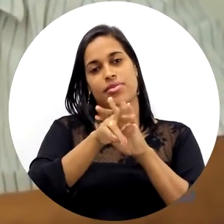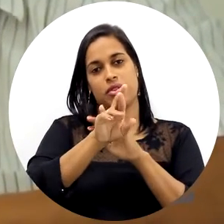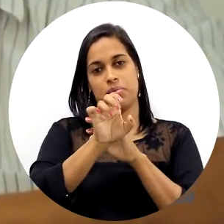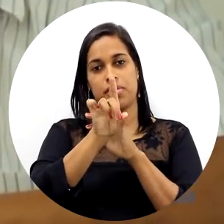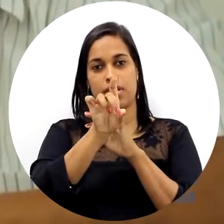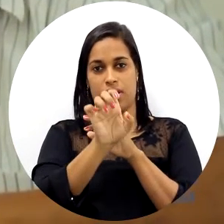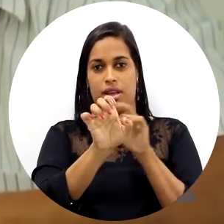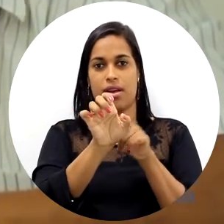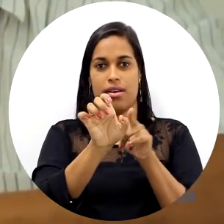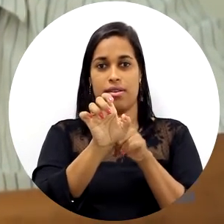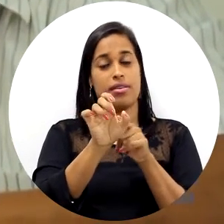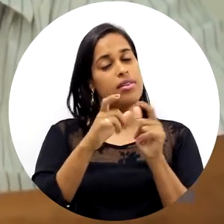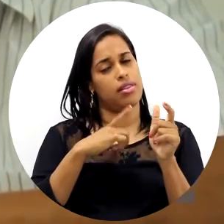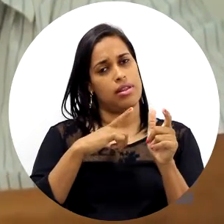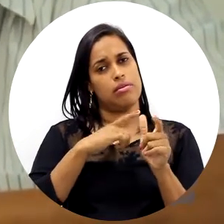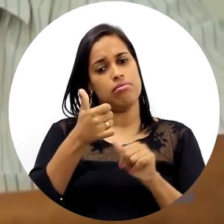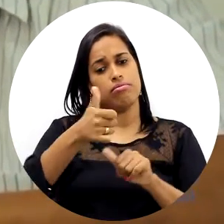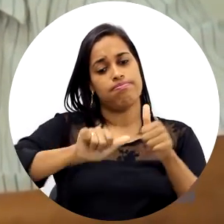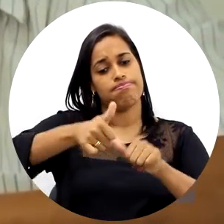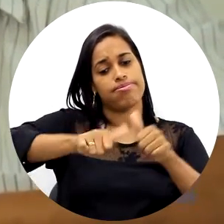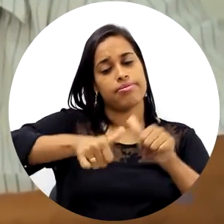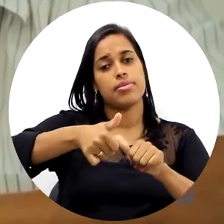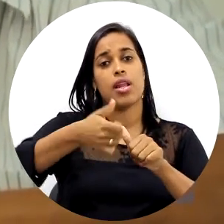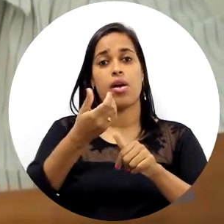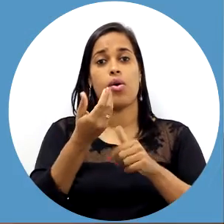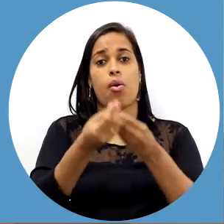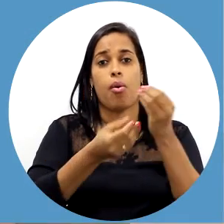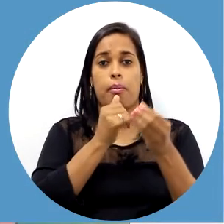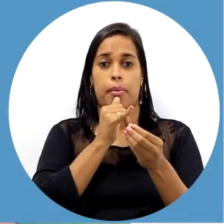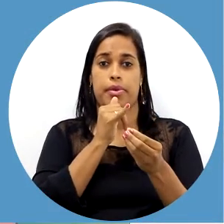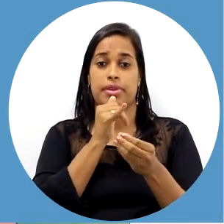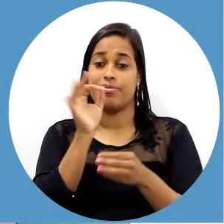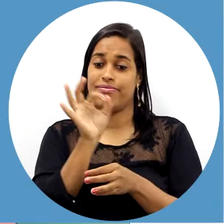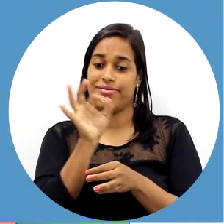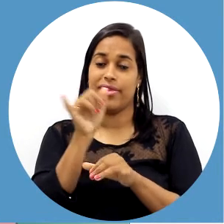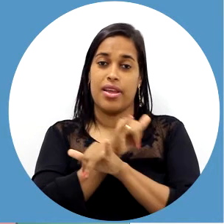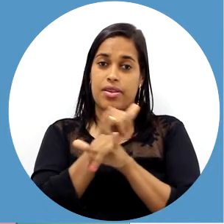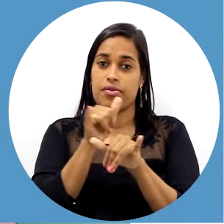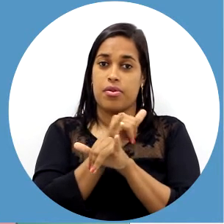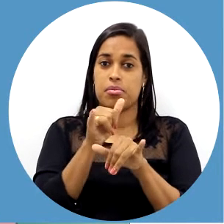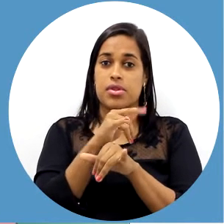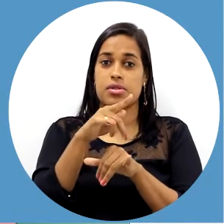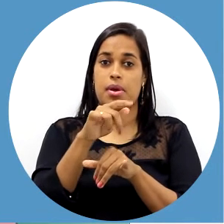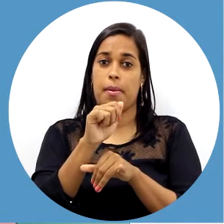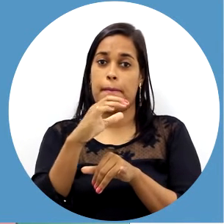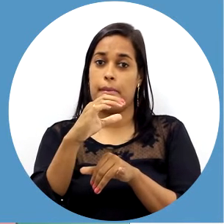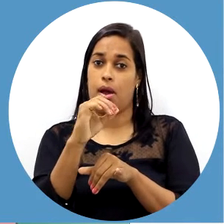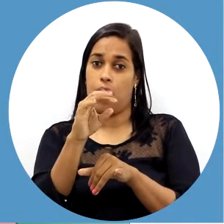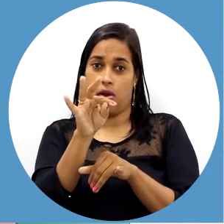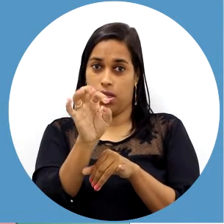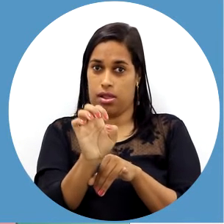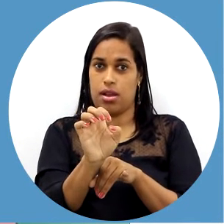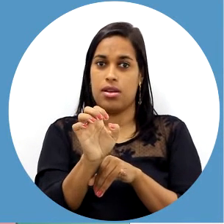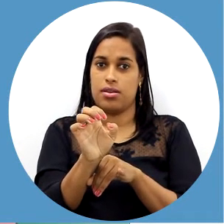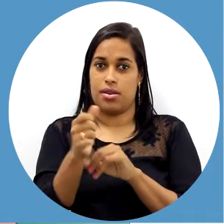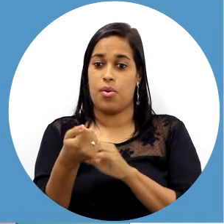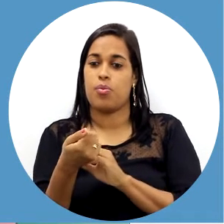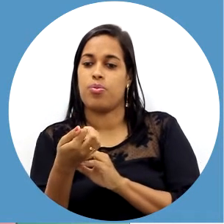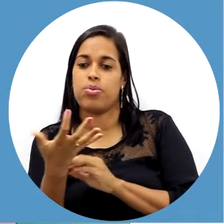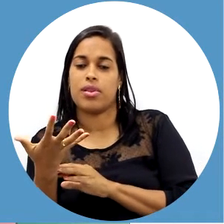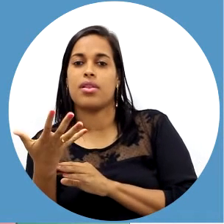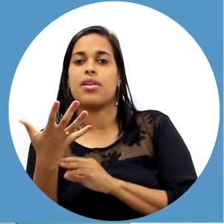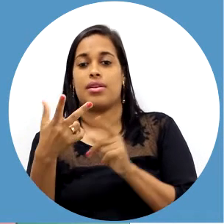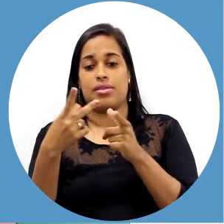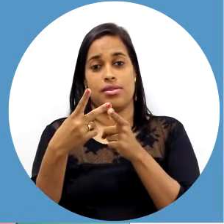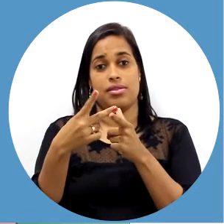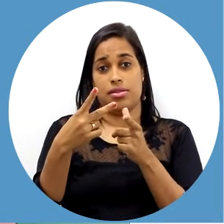no protocolo TCP/IP, vale a pena saber que quando o dado está na camada de rede, ele é chamado de pacote ou de frame. Quando ele está na